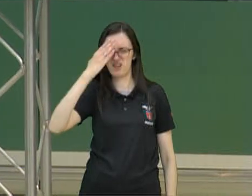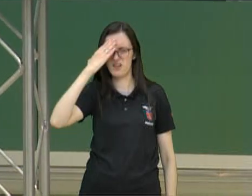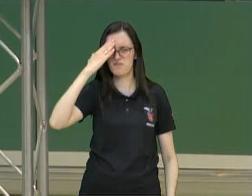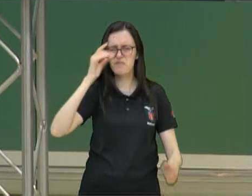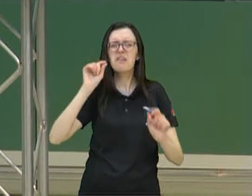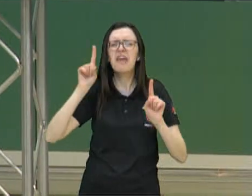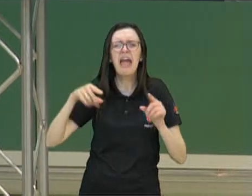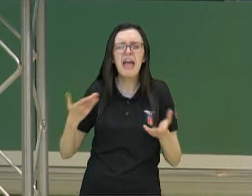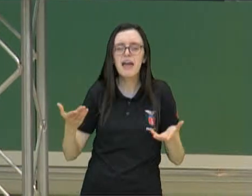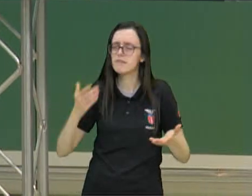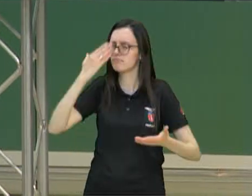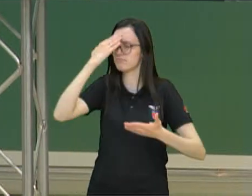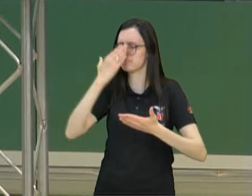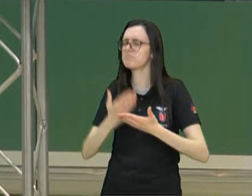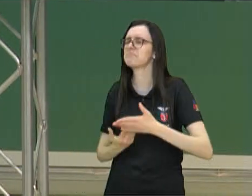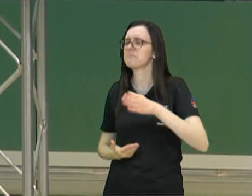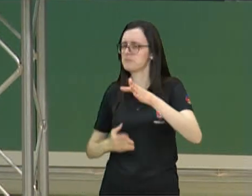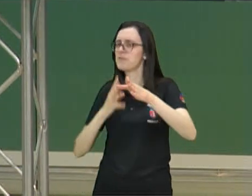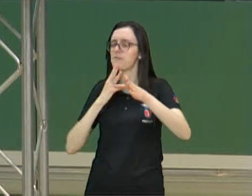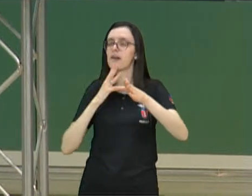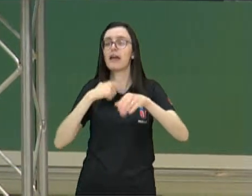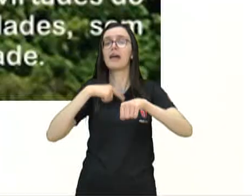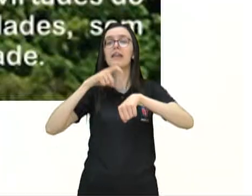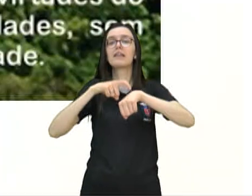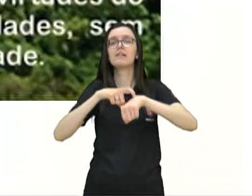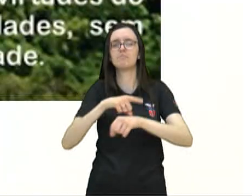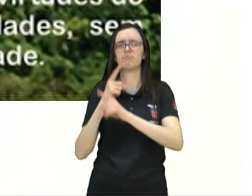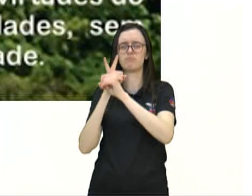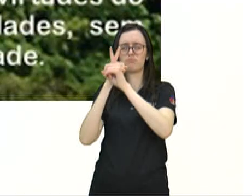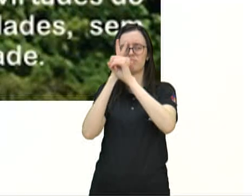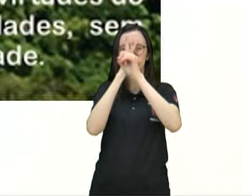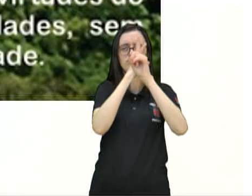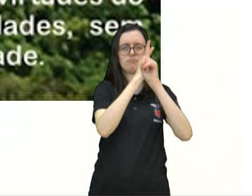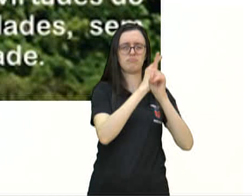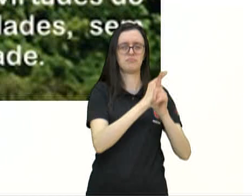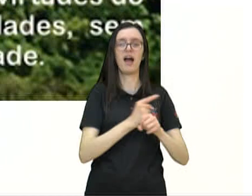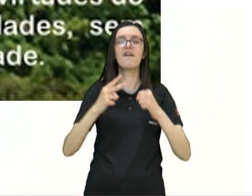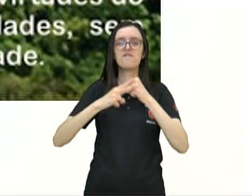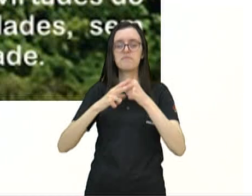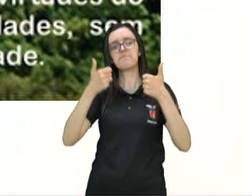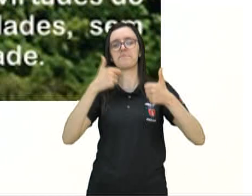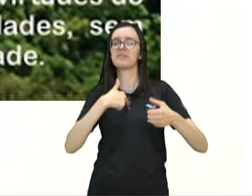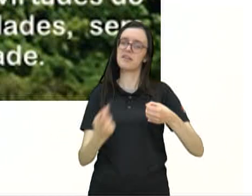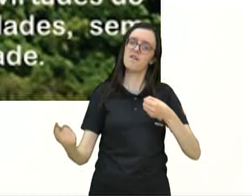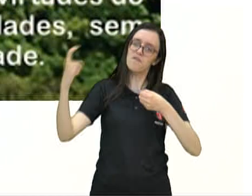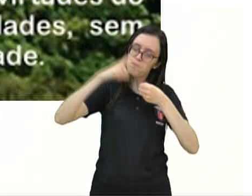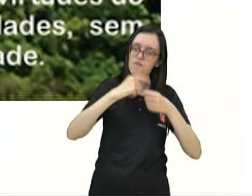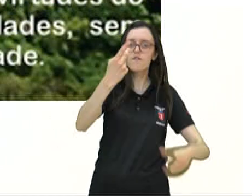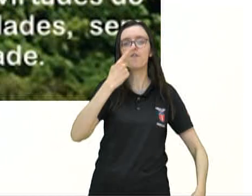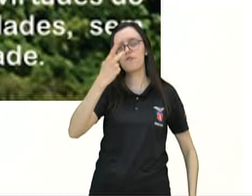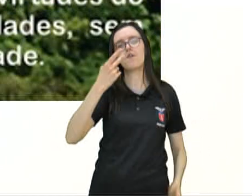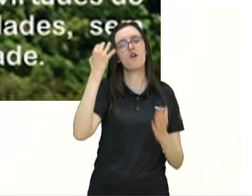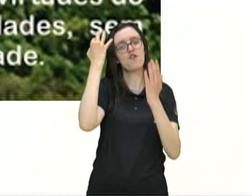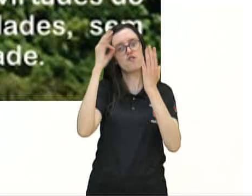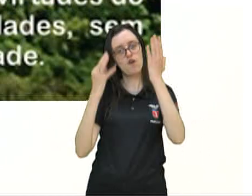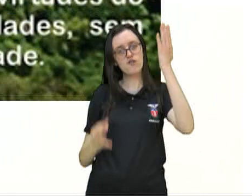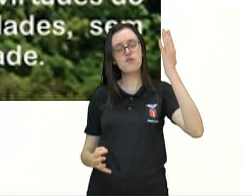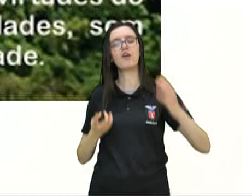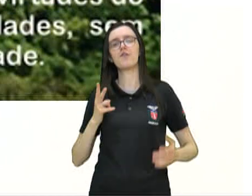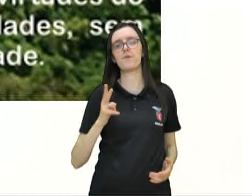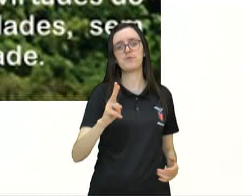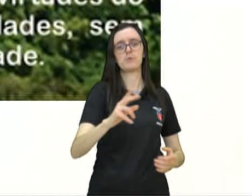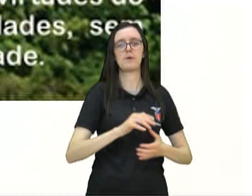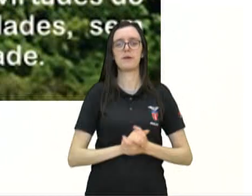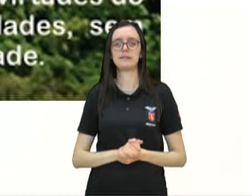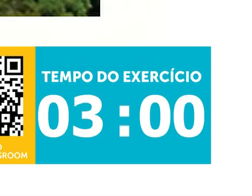gerúndio? Acredito que sim. Vou dar um tempinho para vocês localizarem esses verbos e eu volto para a gente corrigir e